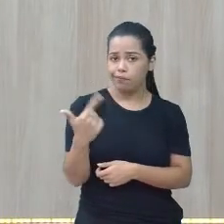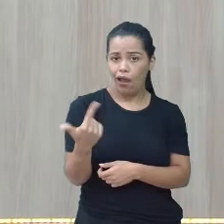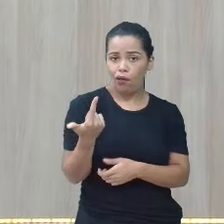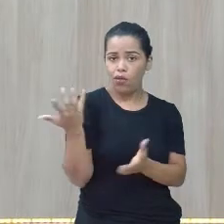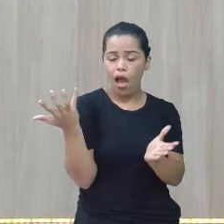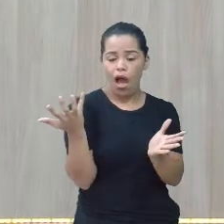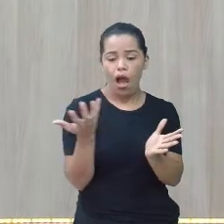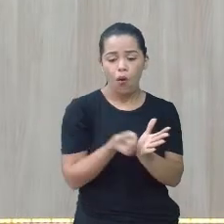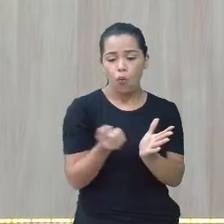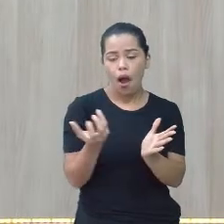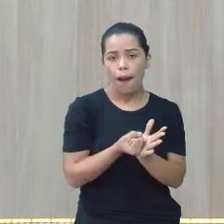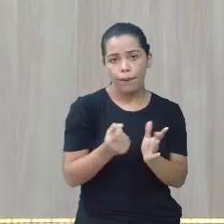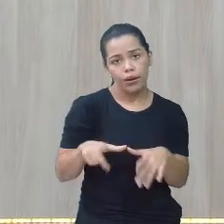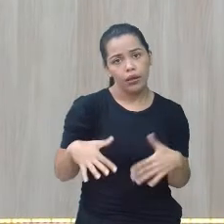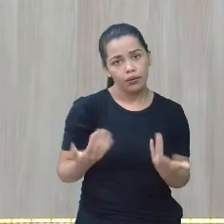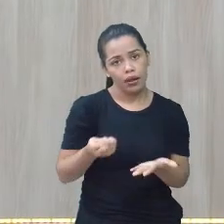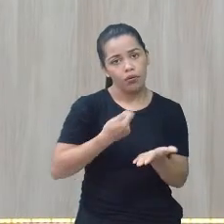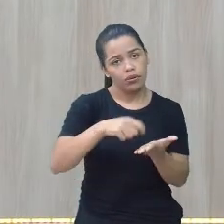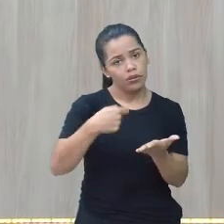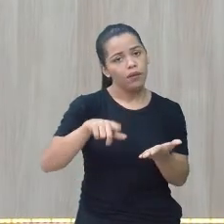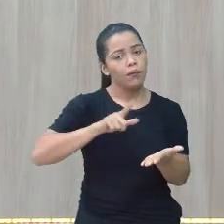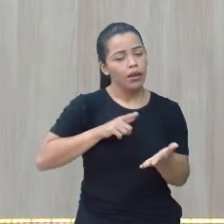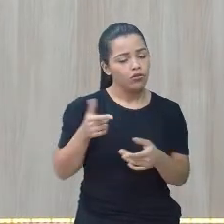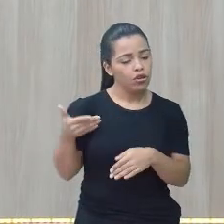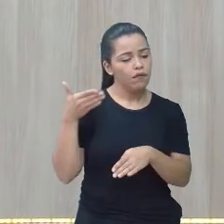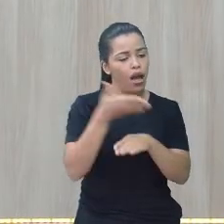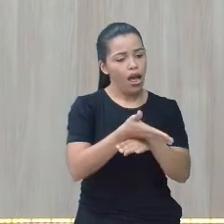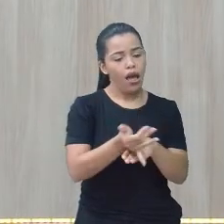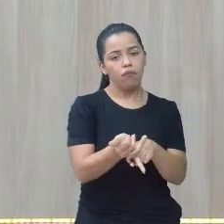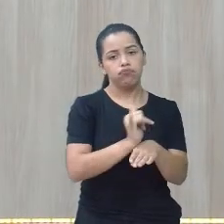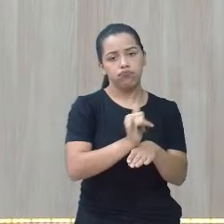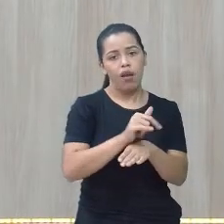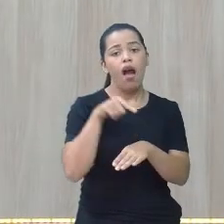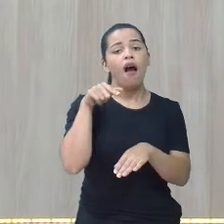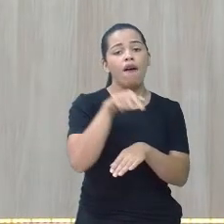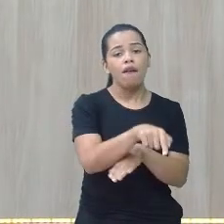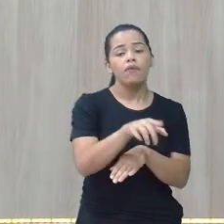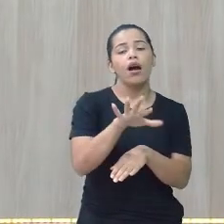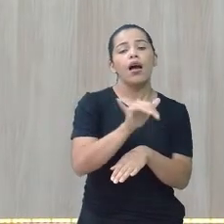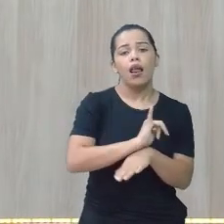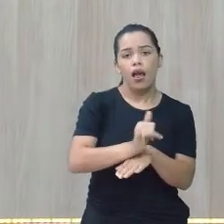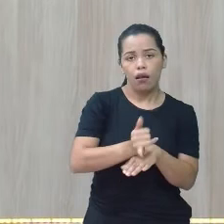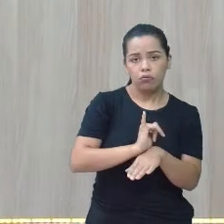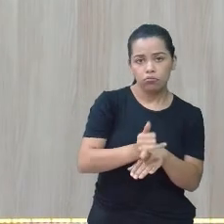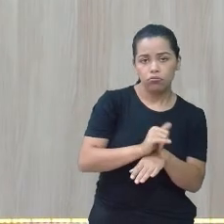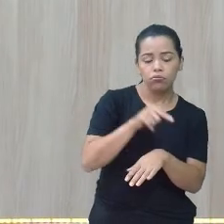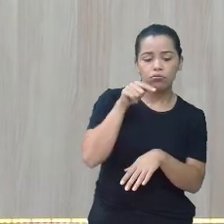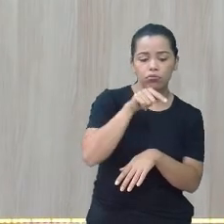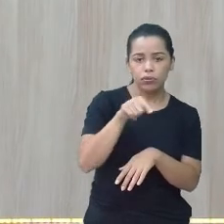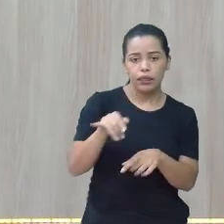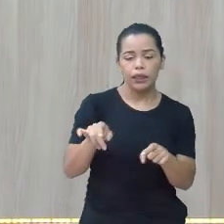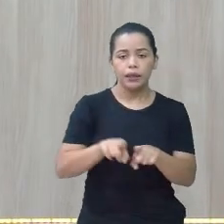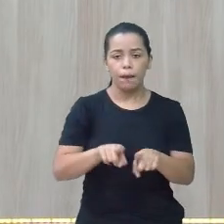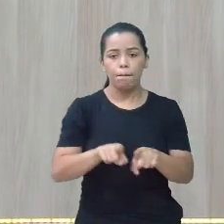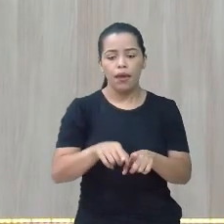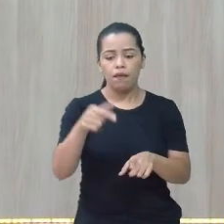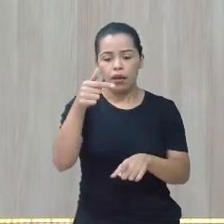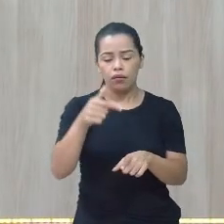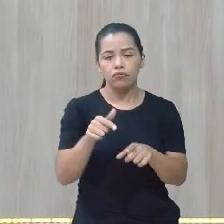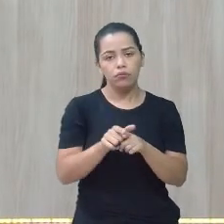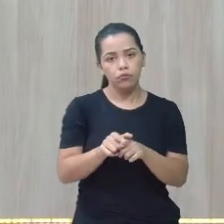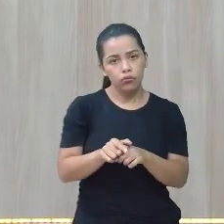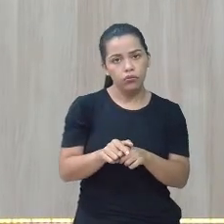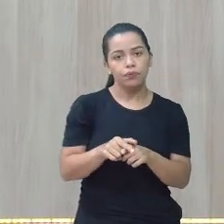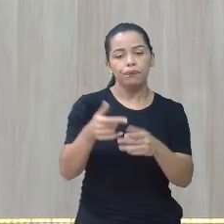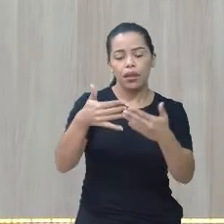para a gente lá no nosso canal, tá certo? Vai lá na playlist do 8º ano, dá uma olhada em outras playlists também, tá certo? Tem as aulas da